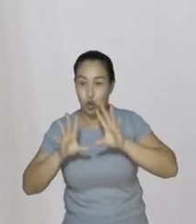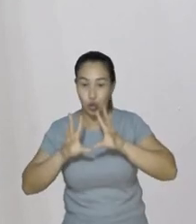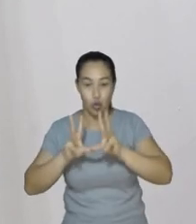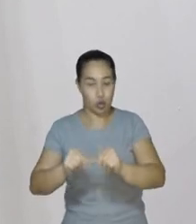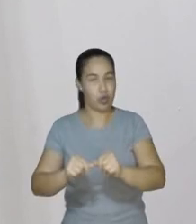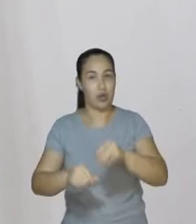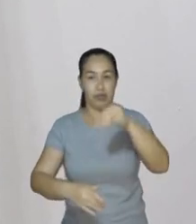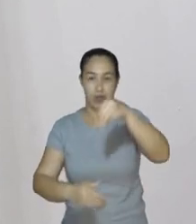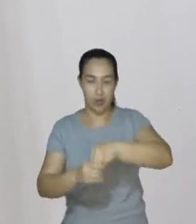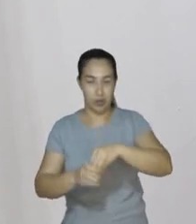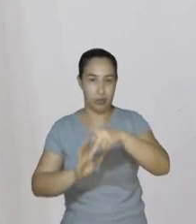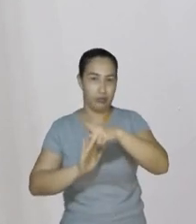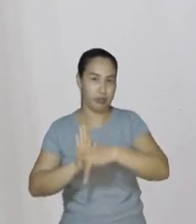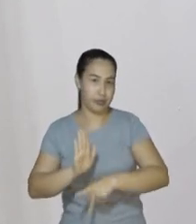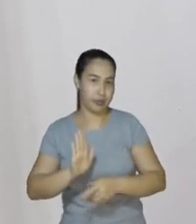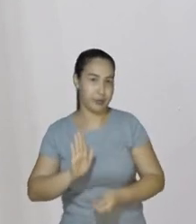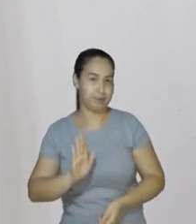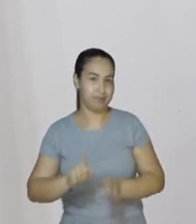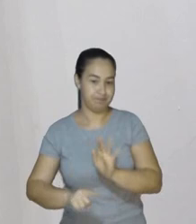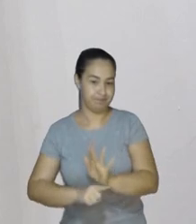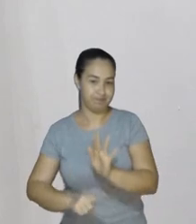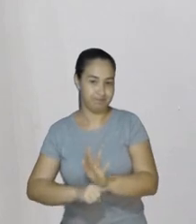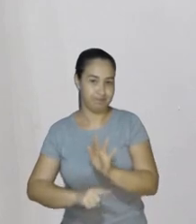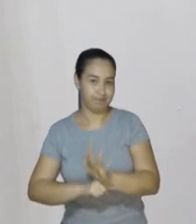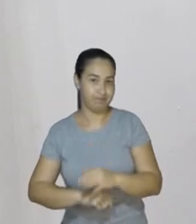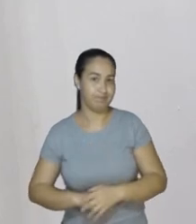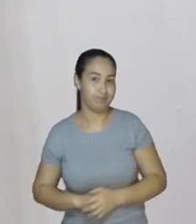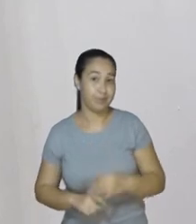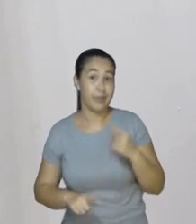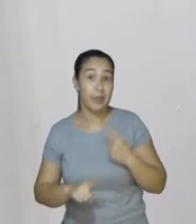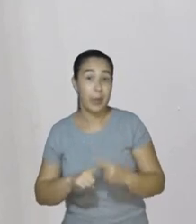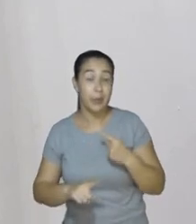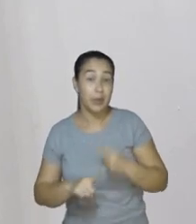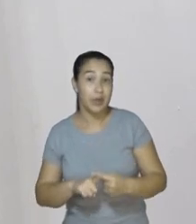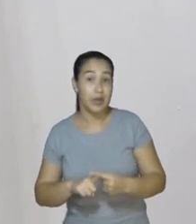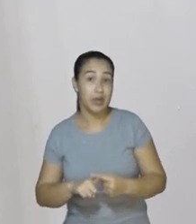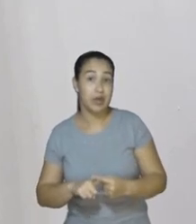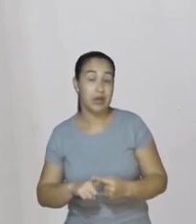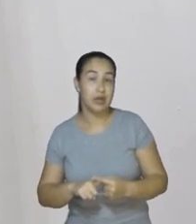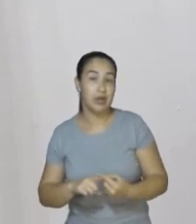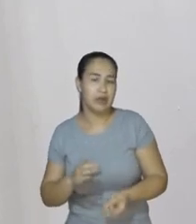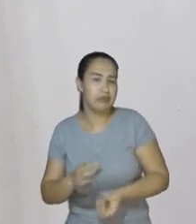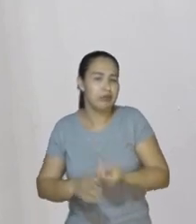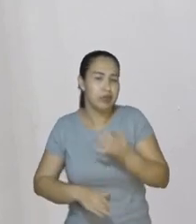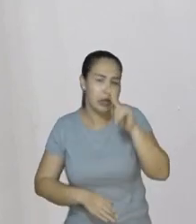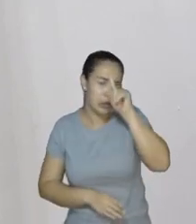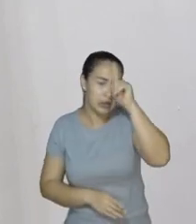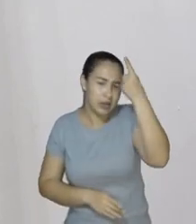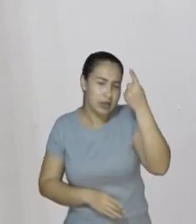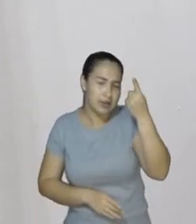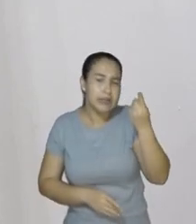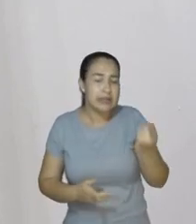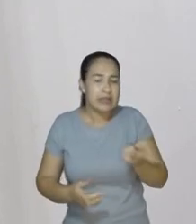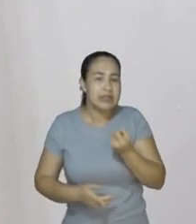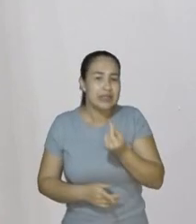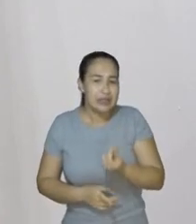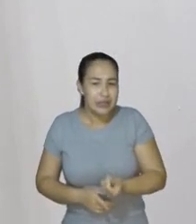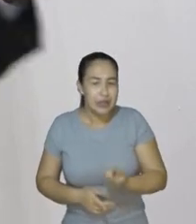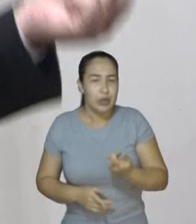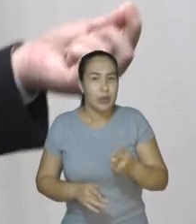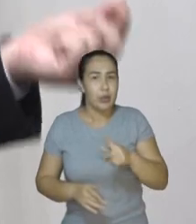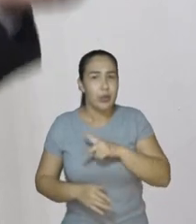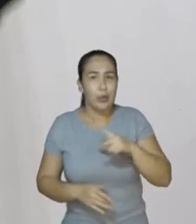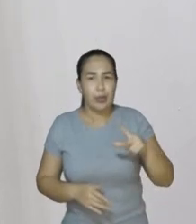projeto. E por que que nós criamos isso? Porque muitas vezes a dificuldade do dinheiro público não permite